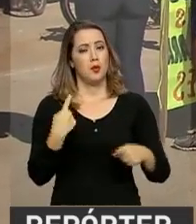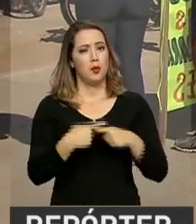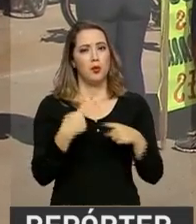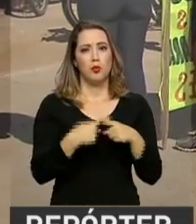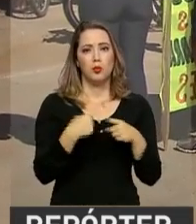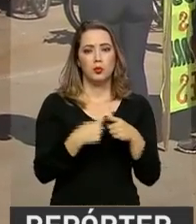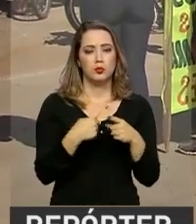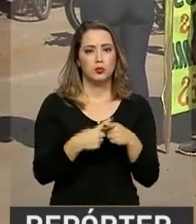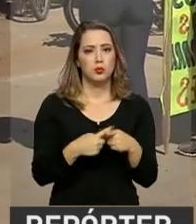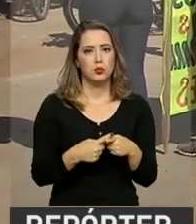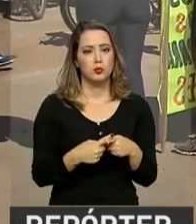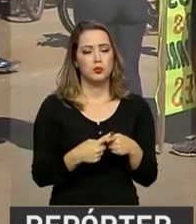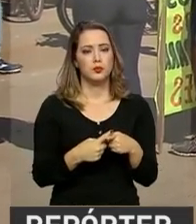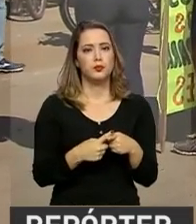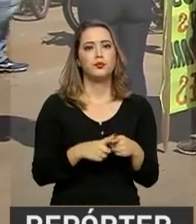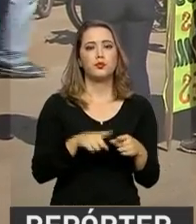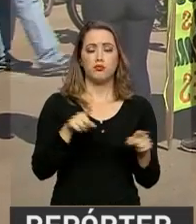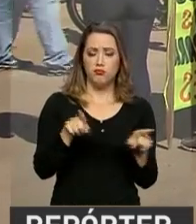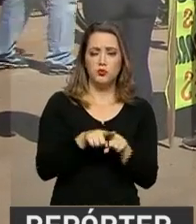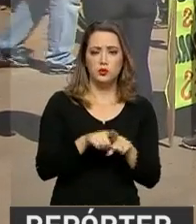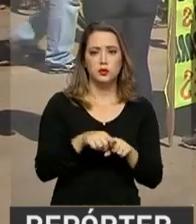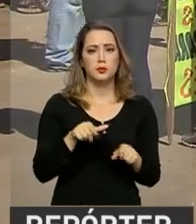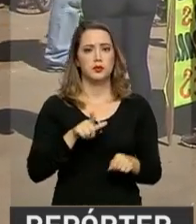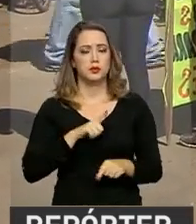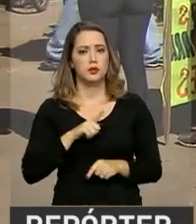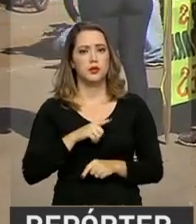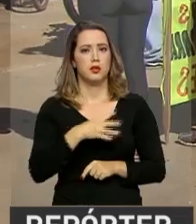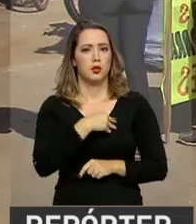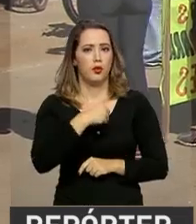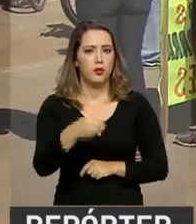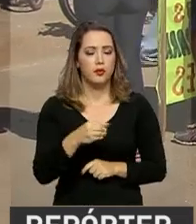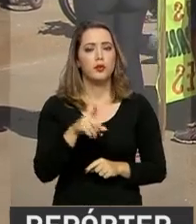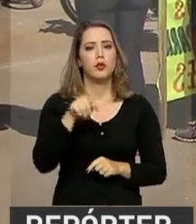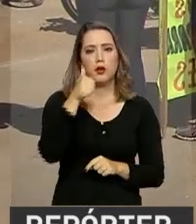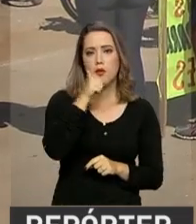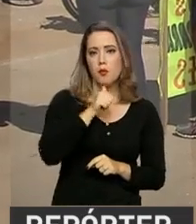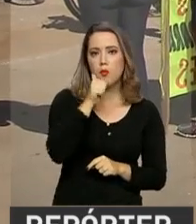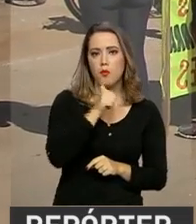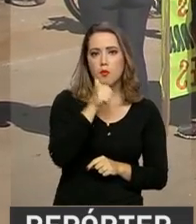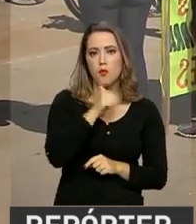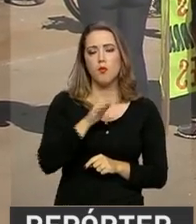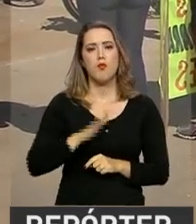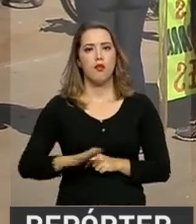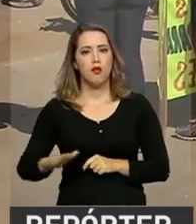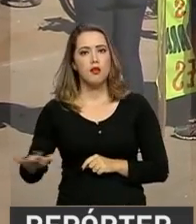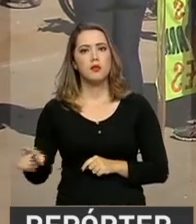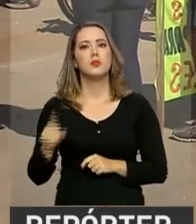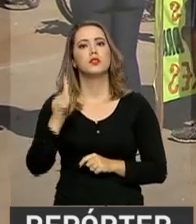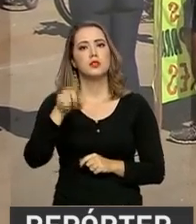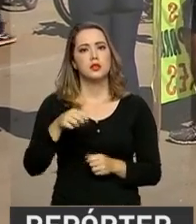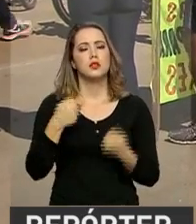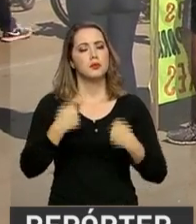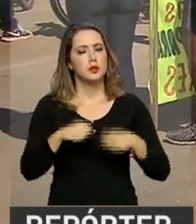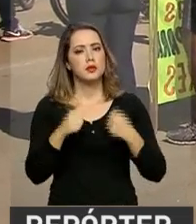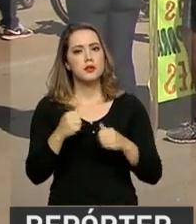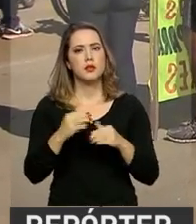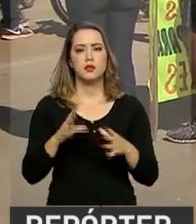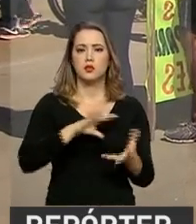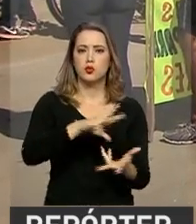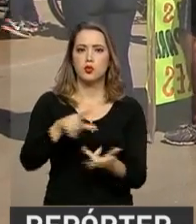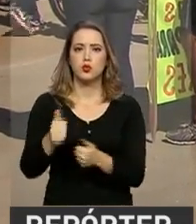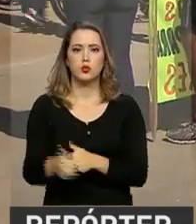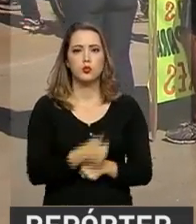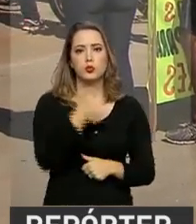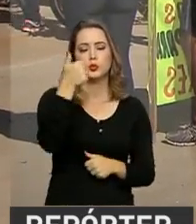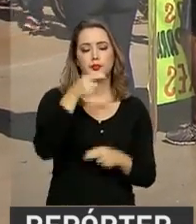o moo principal de aqui també é a min filha que é uma é uma menina e ela merece mundo melhor mundo de respeito